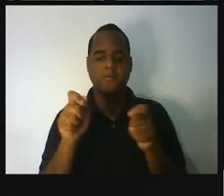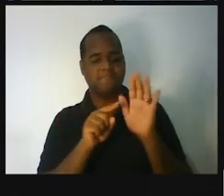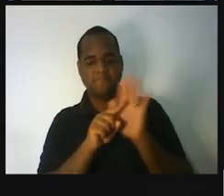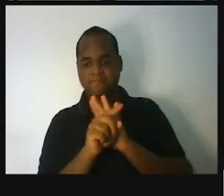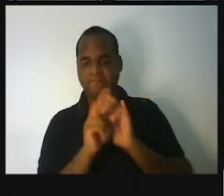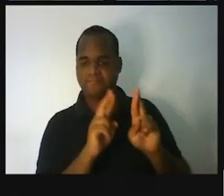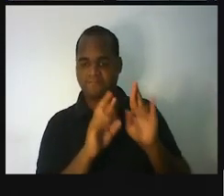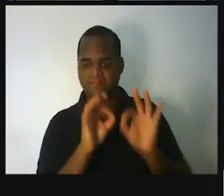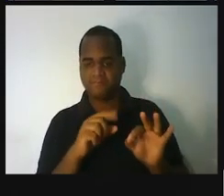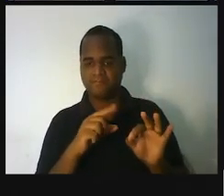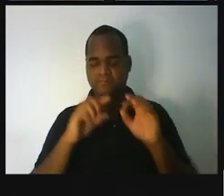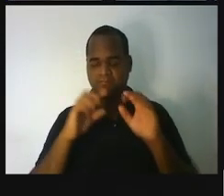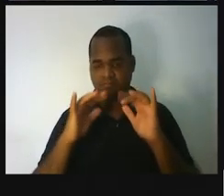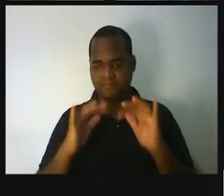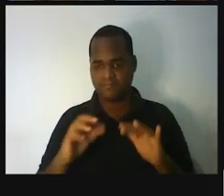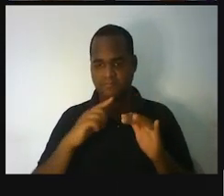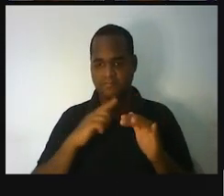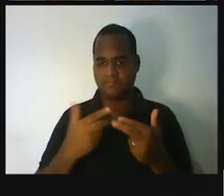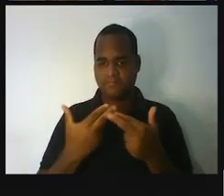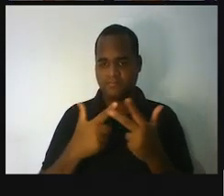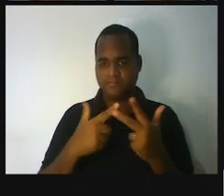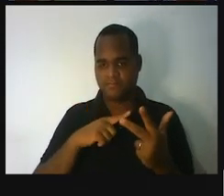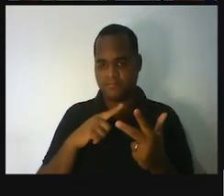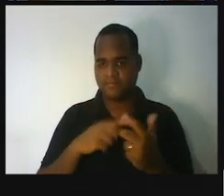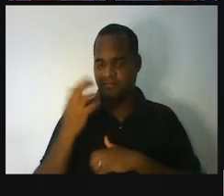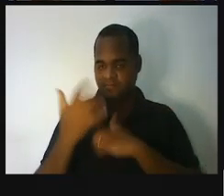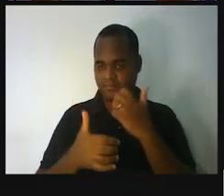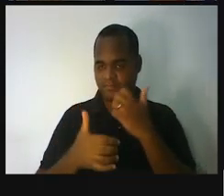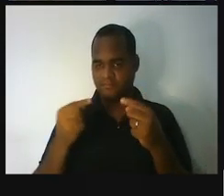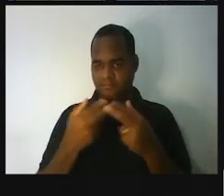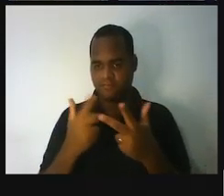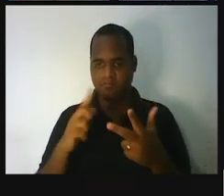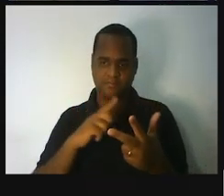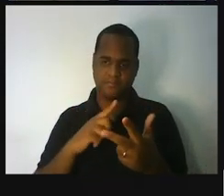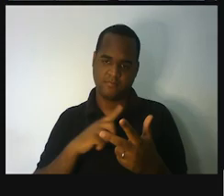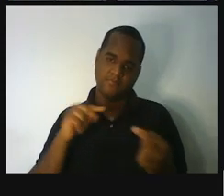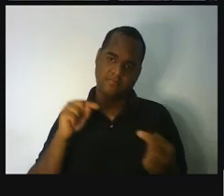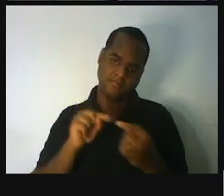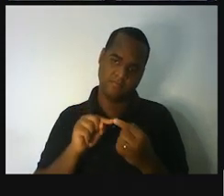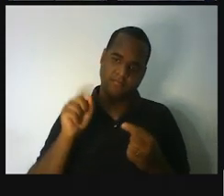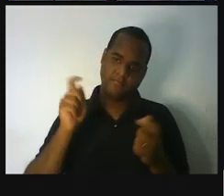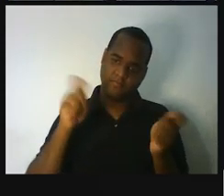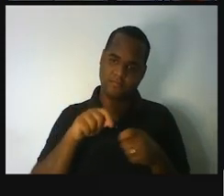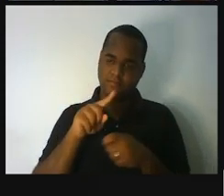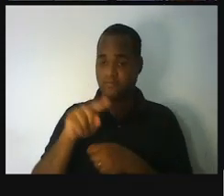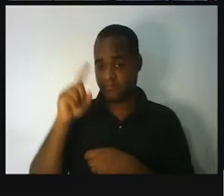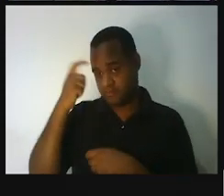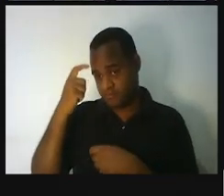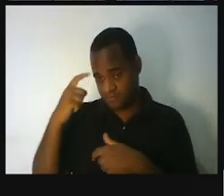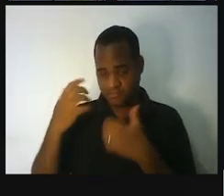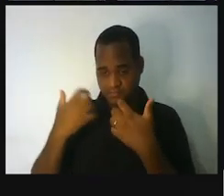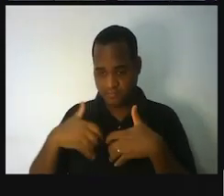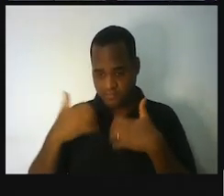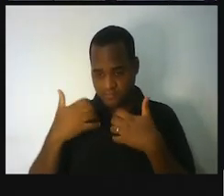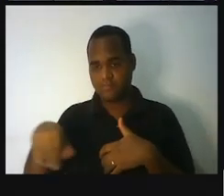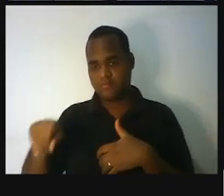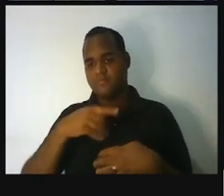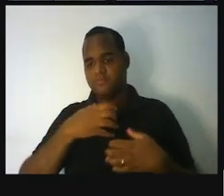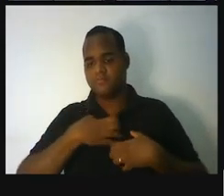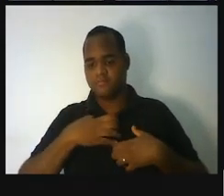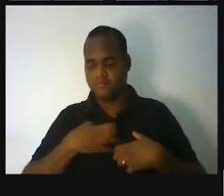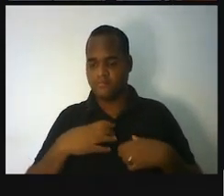no comentário da aula, tá bom? Vem comigo, porque a gente vai raciocinar, procurar sentido para as